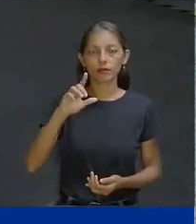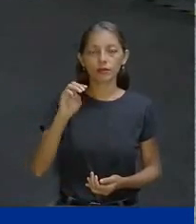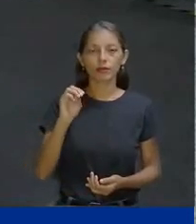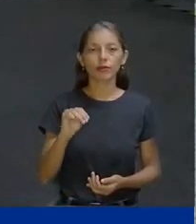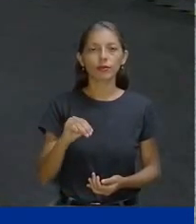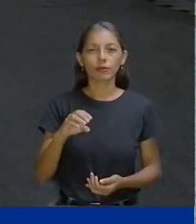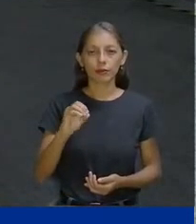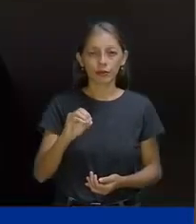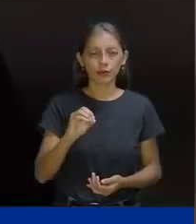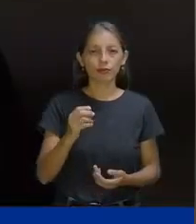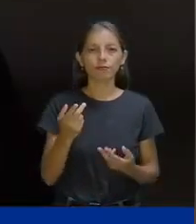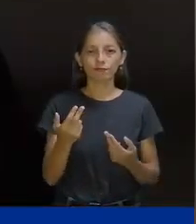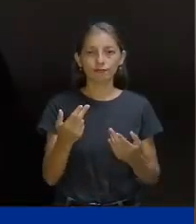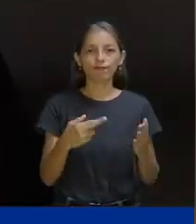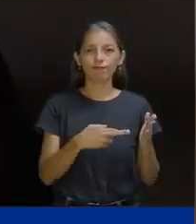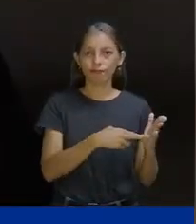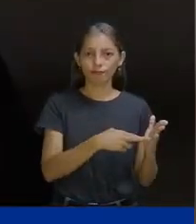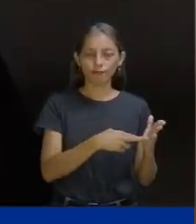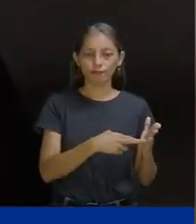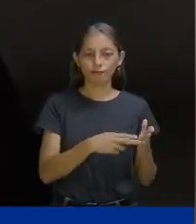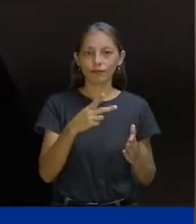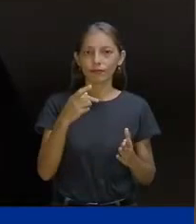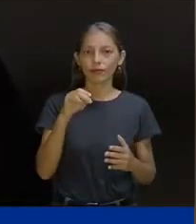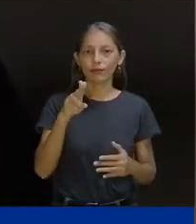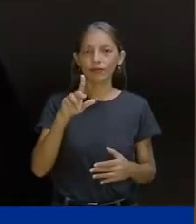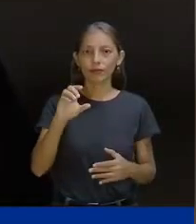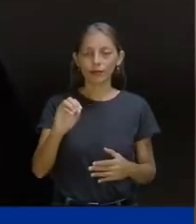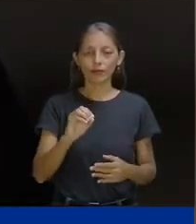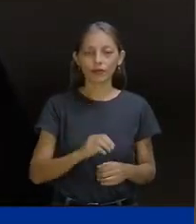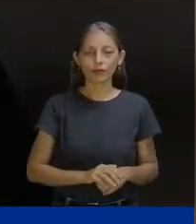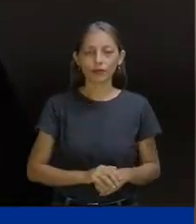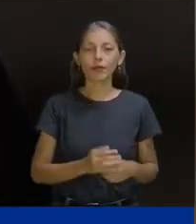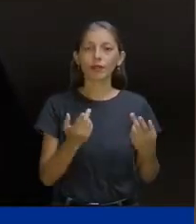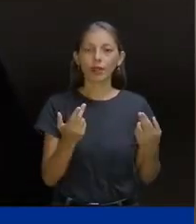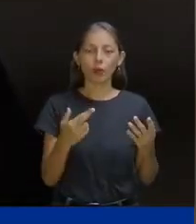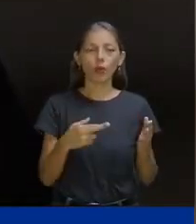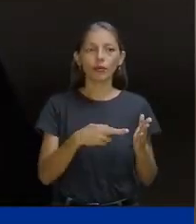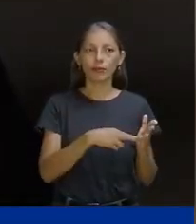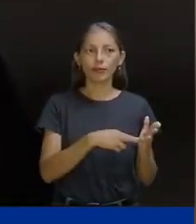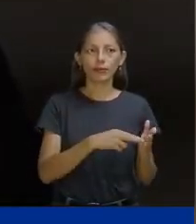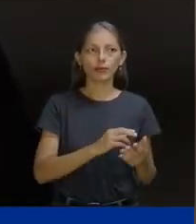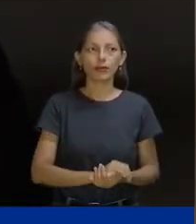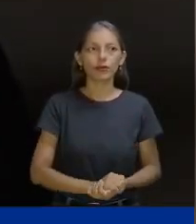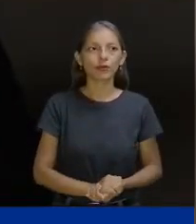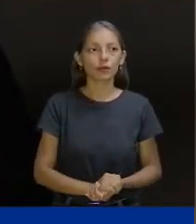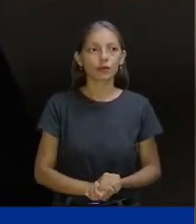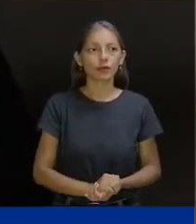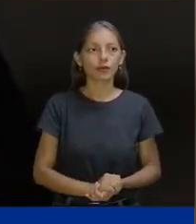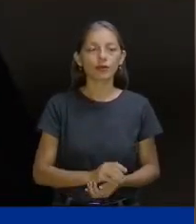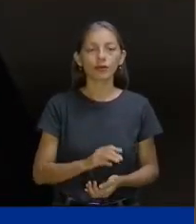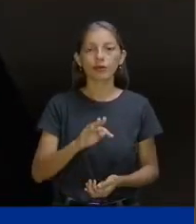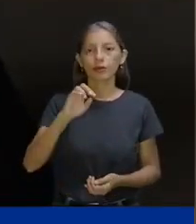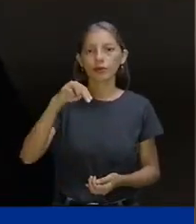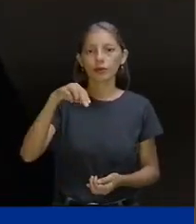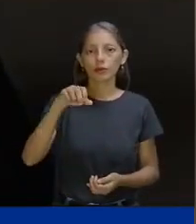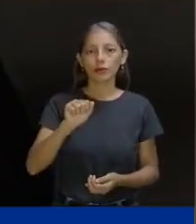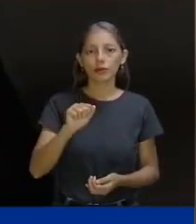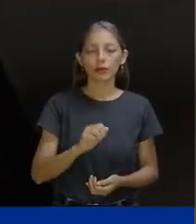Acompanha a relatora. Juiz Paulo Madeira? Acompanha também, presidente. Juíza Tina